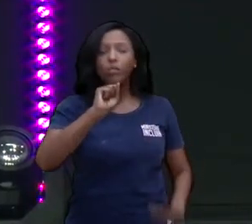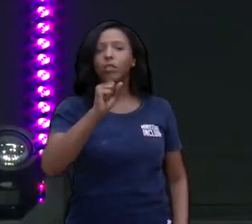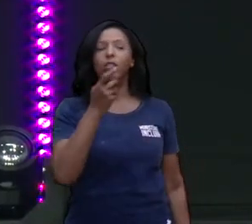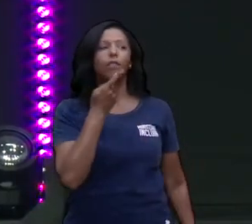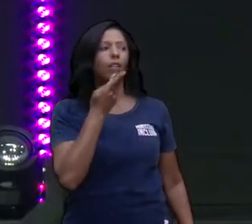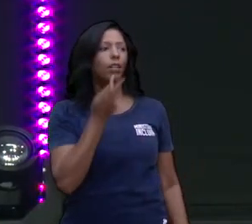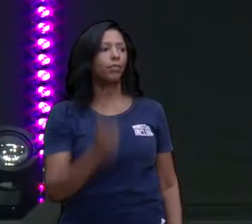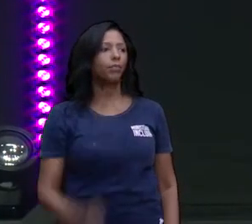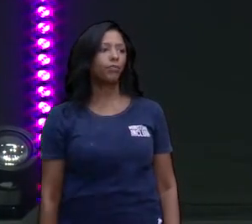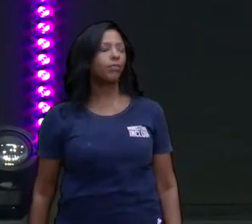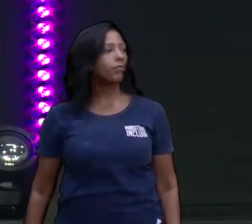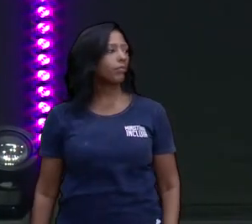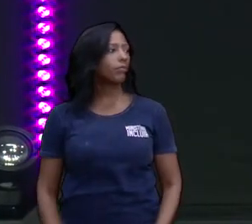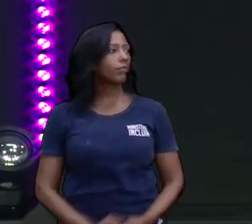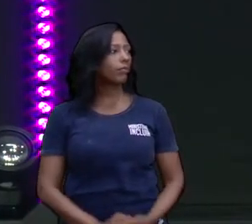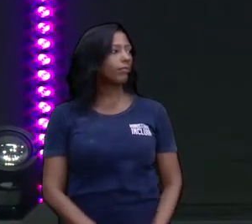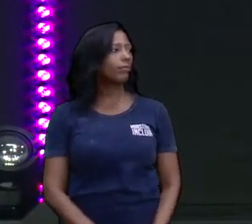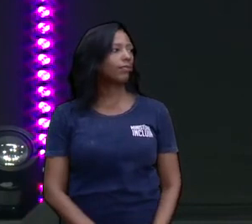vai dizer assim